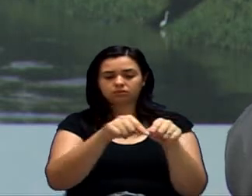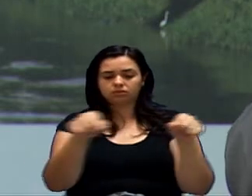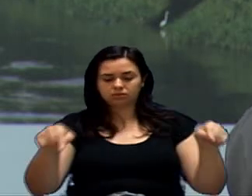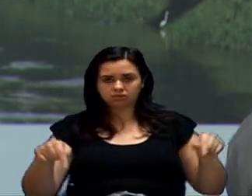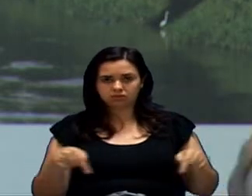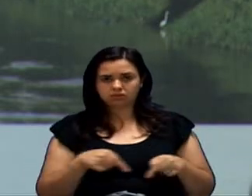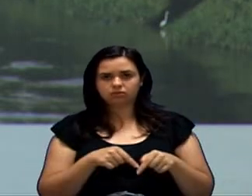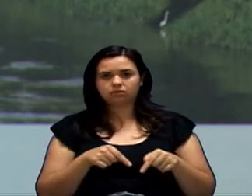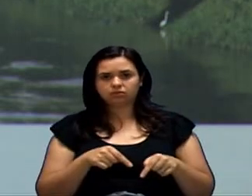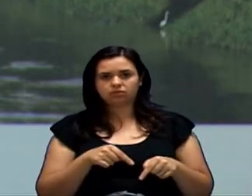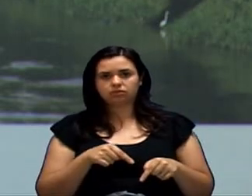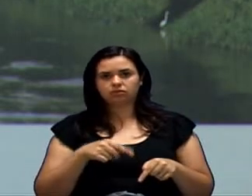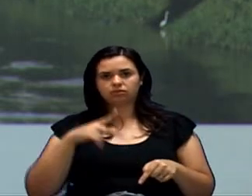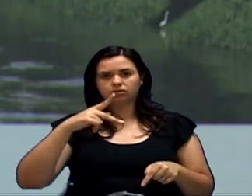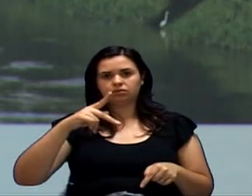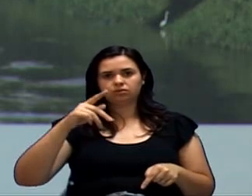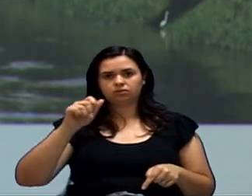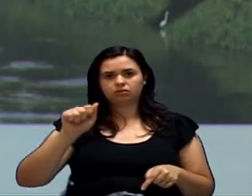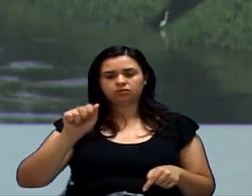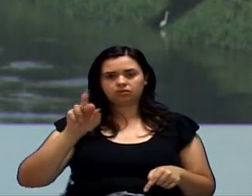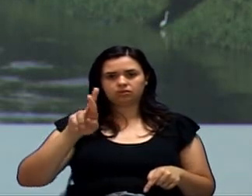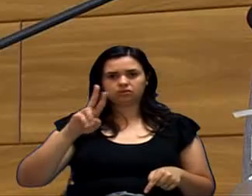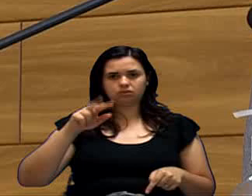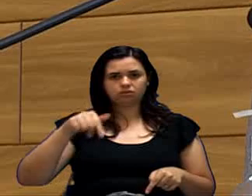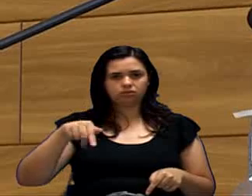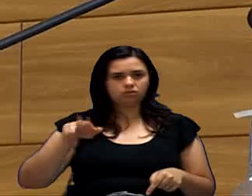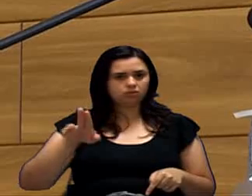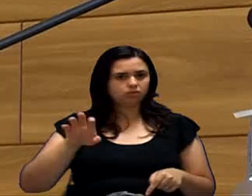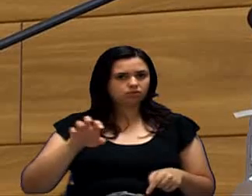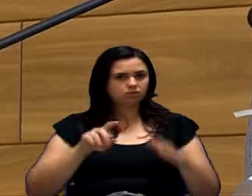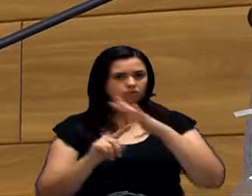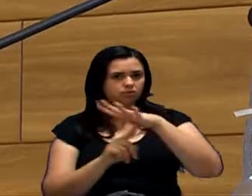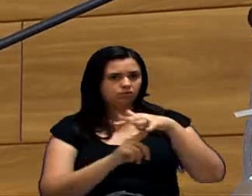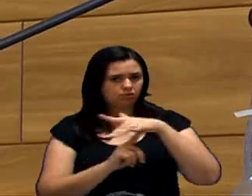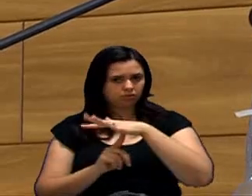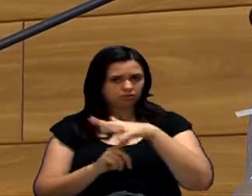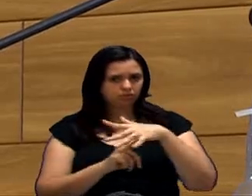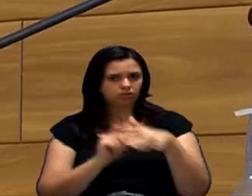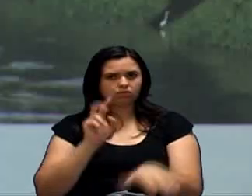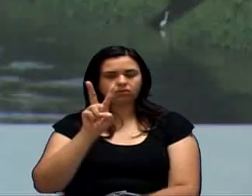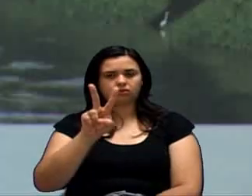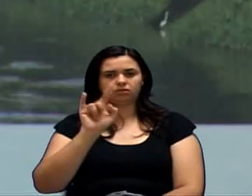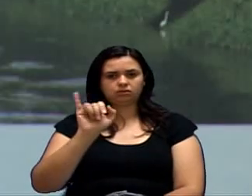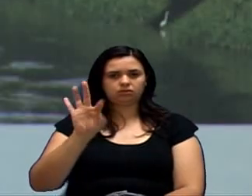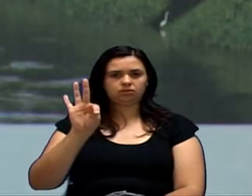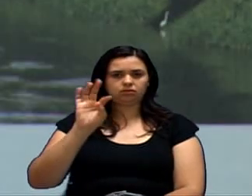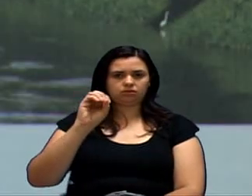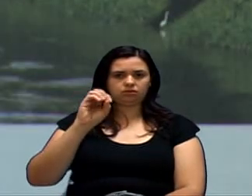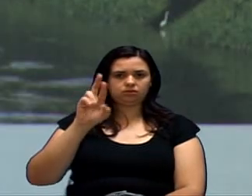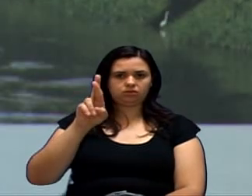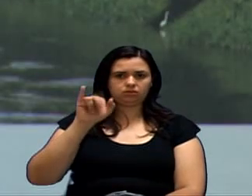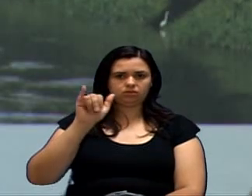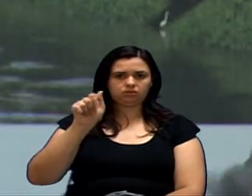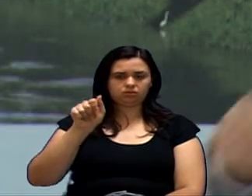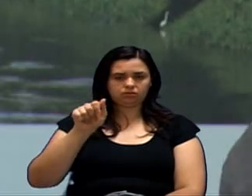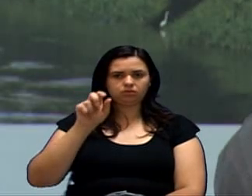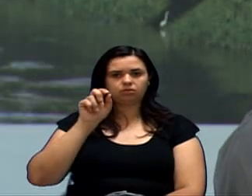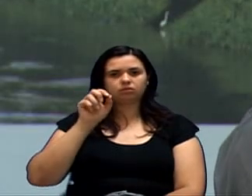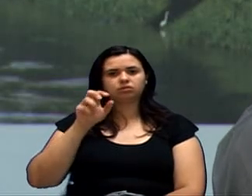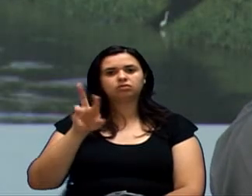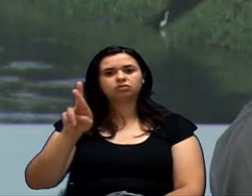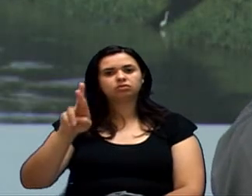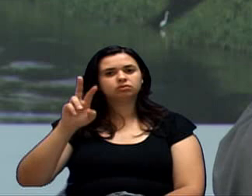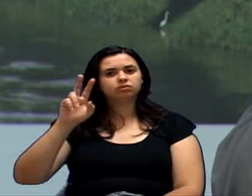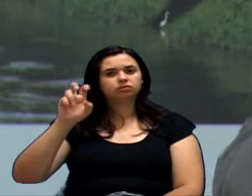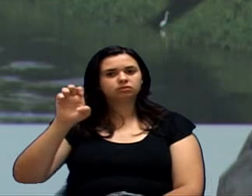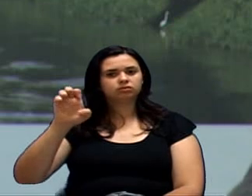Parque Franciulli, ali no Parque Vitória Régia. Oi? Amadeu Franciulli, no Parque Vitória Régia e na região do